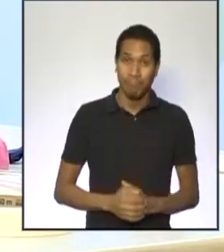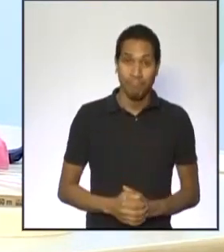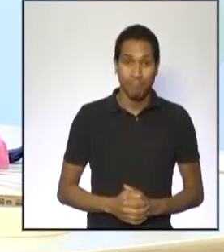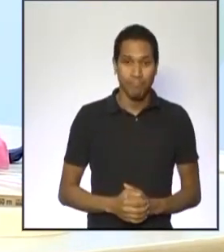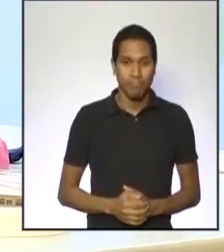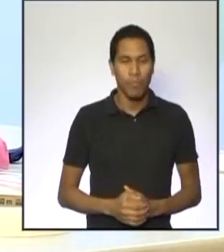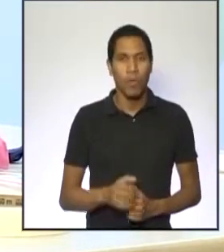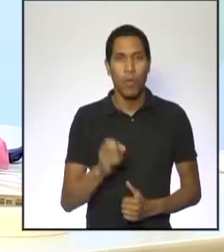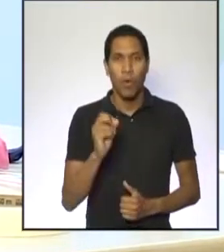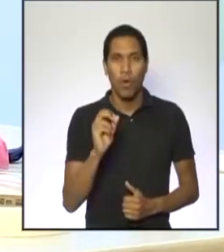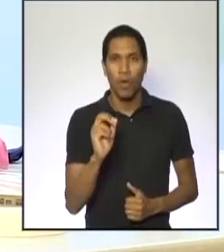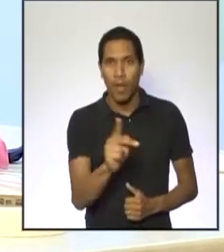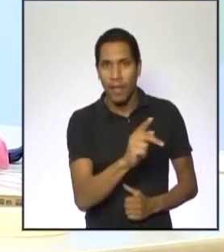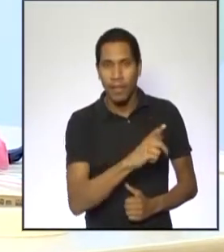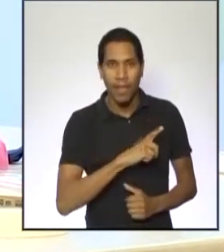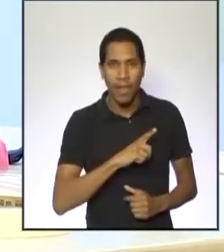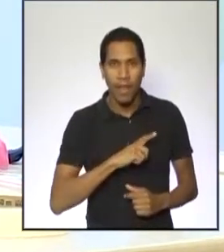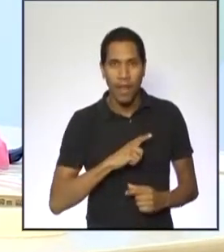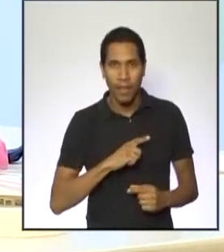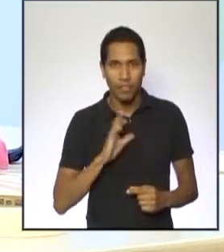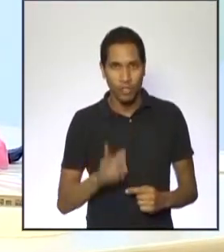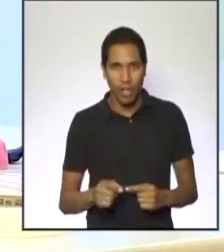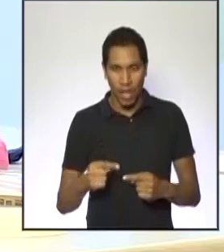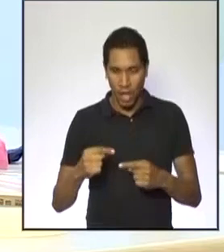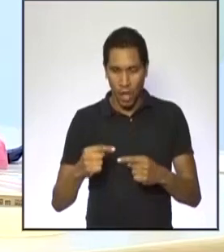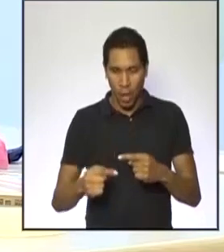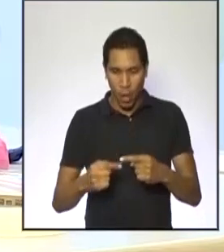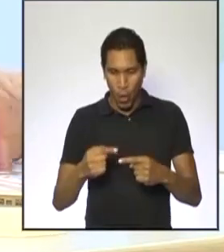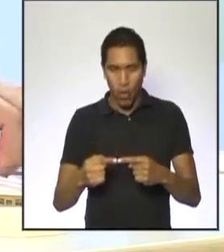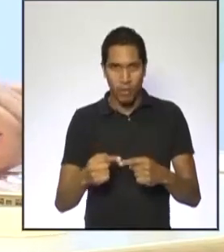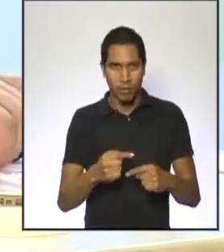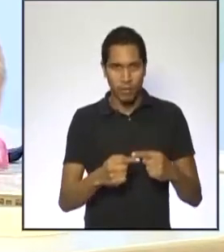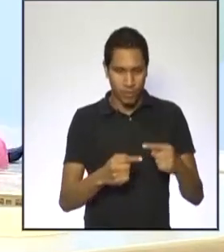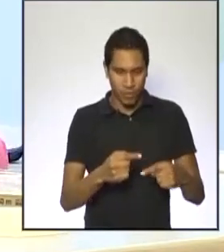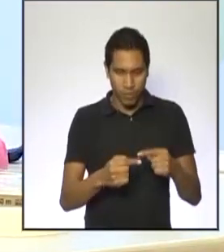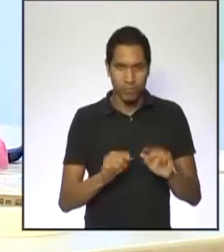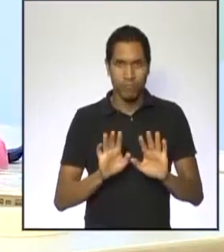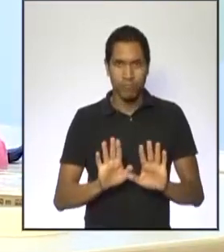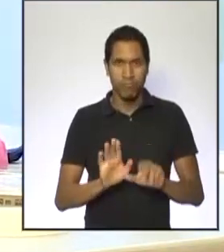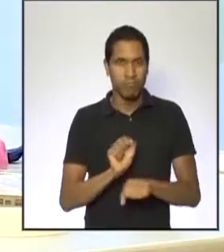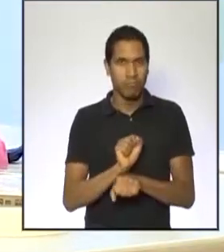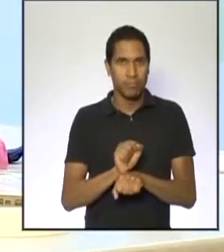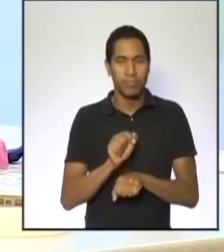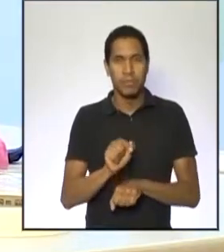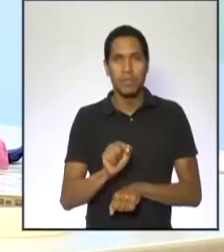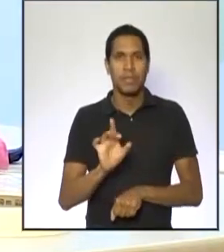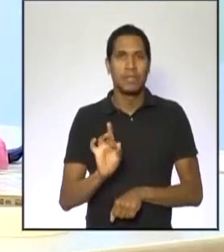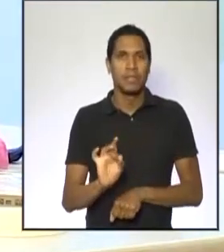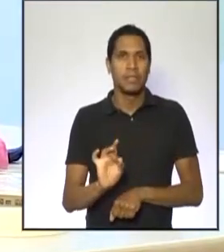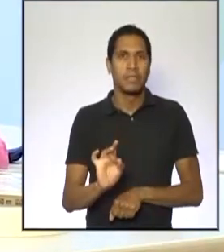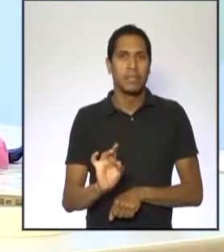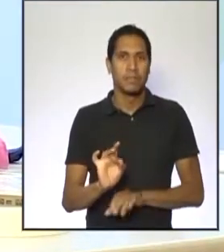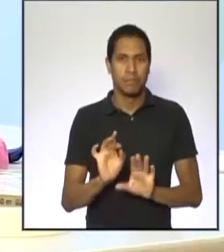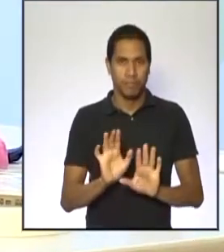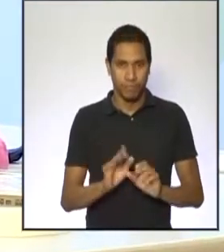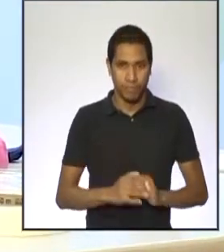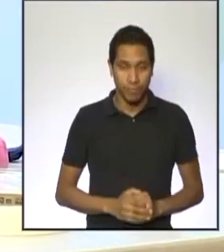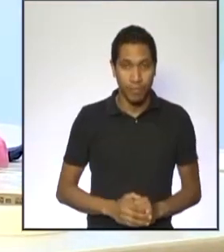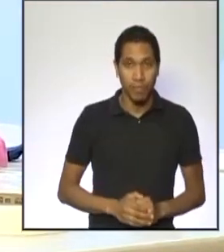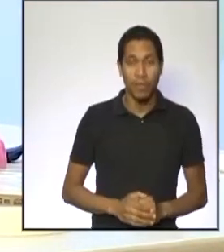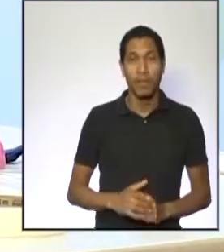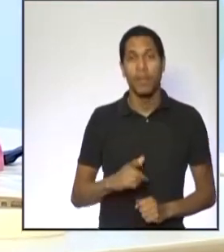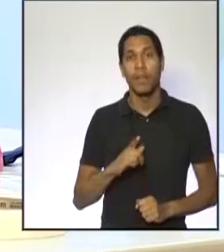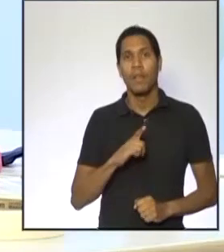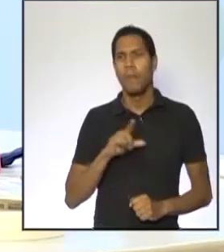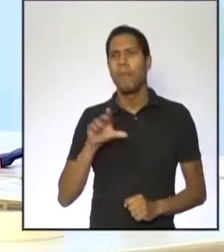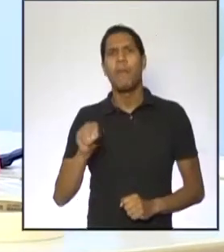estão secando. Enquanto elas estão secando, vocês vão pegar um canudo, pode ser um